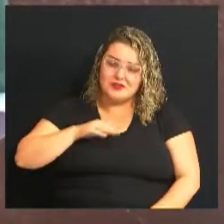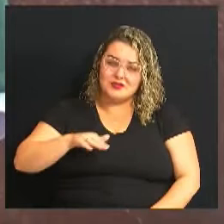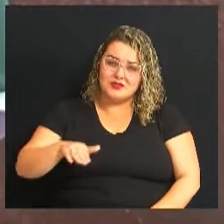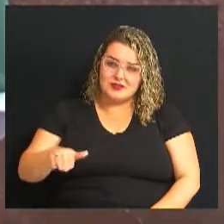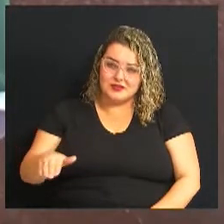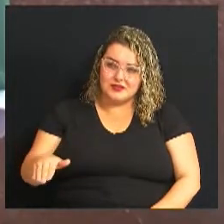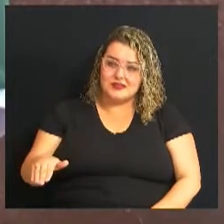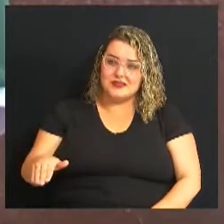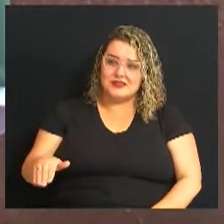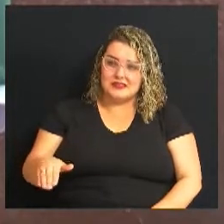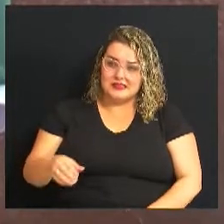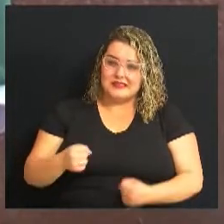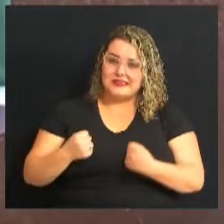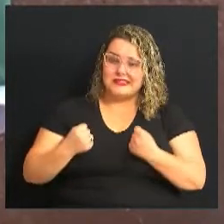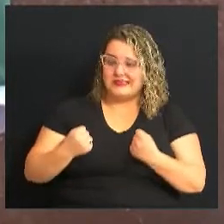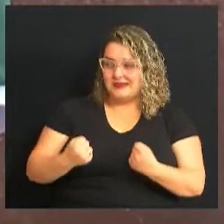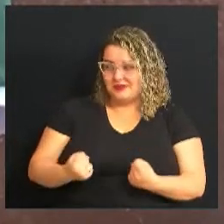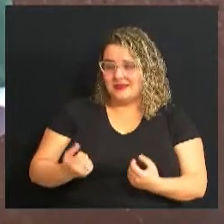ser muito, pesado, entendeu? Né, cara?